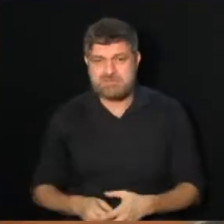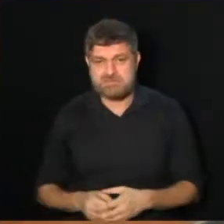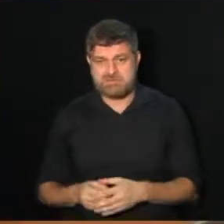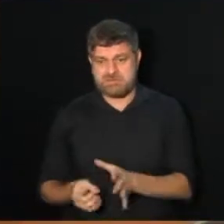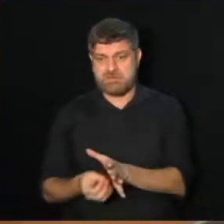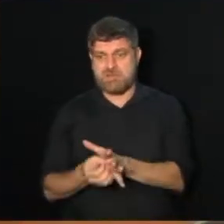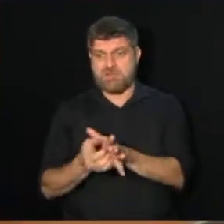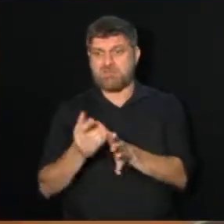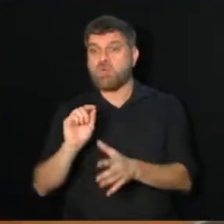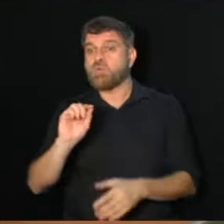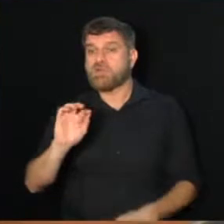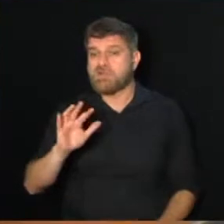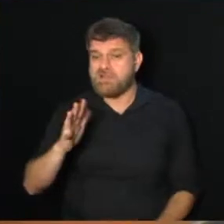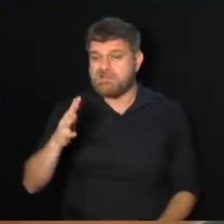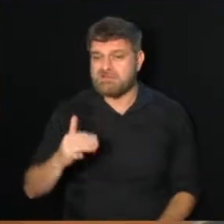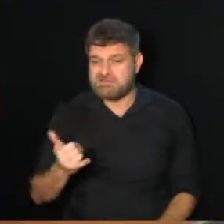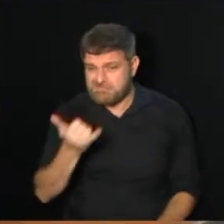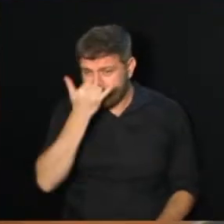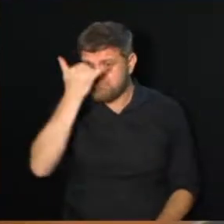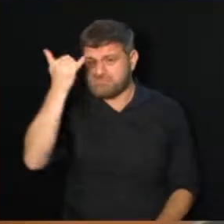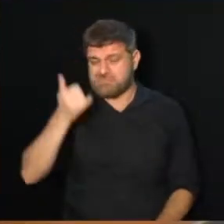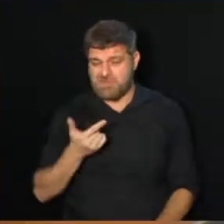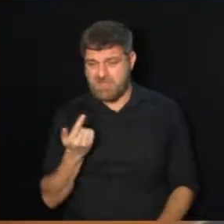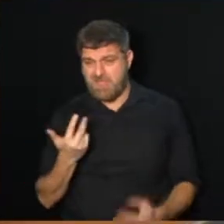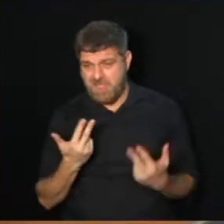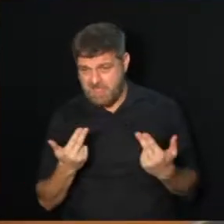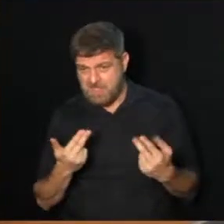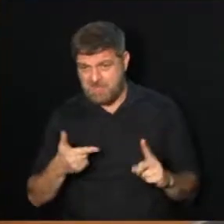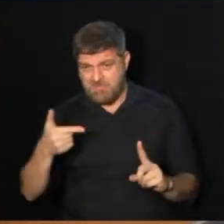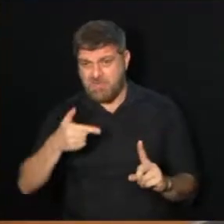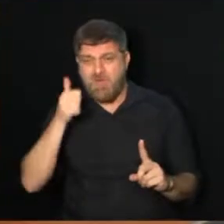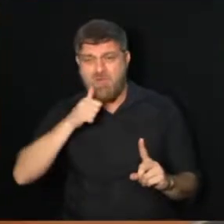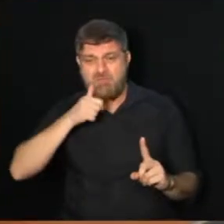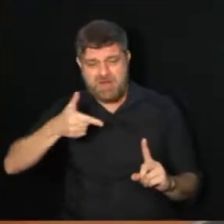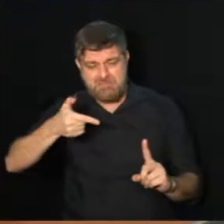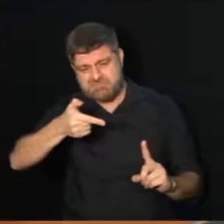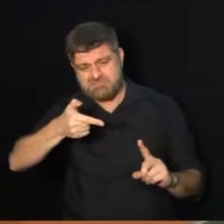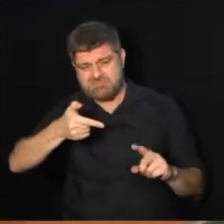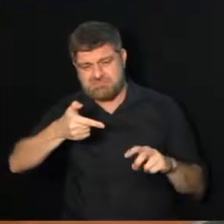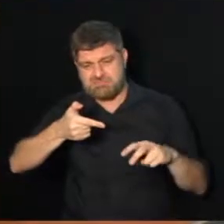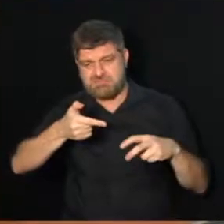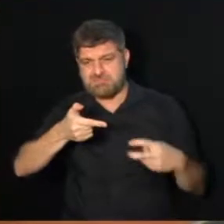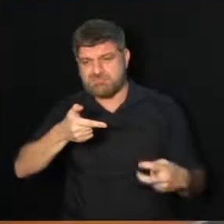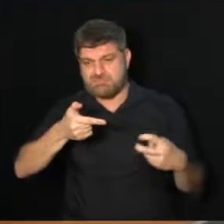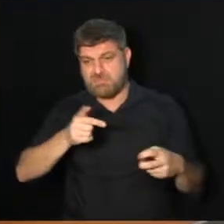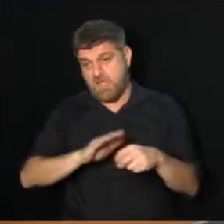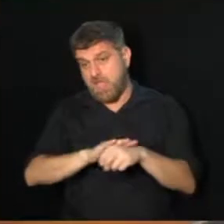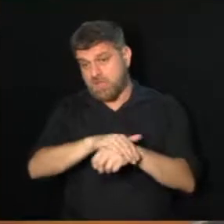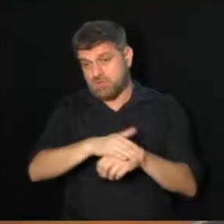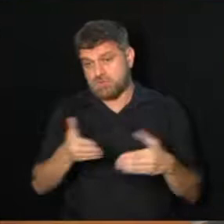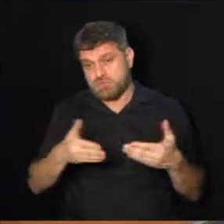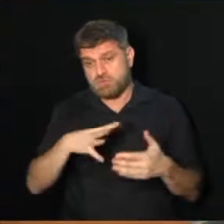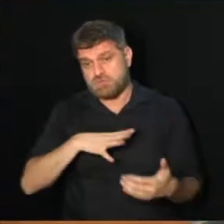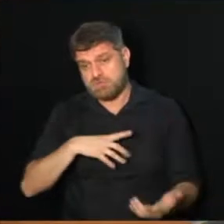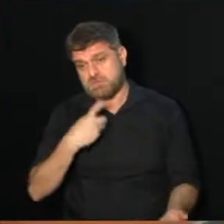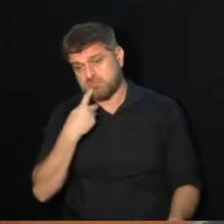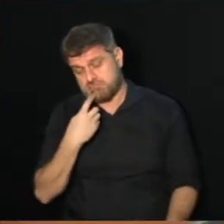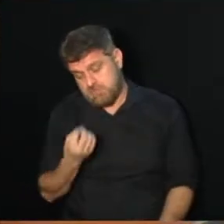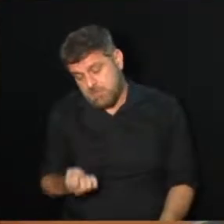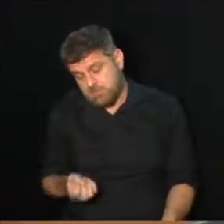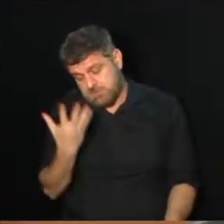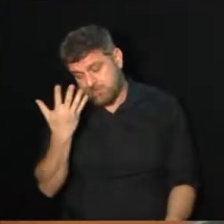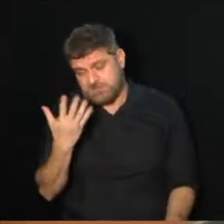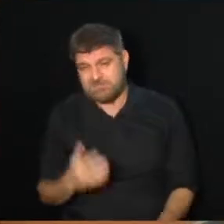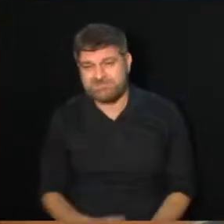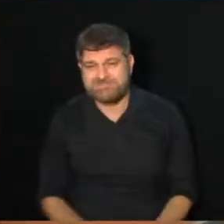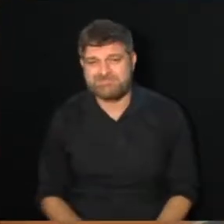um desdobramento tão trágico quanto teve essa noite em nossa cidade, né? Então, a gente tem que esse projeto de lei ele